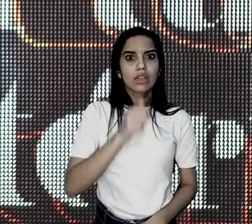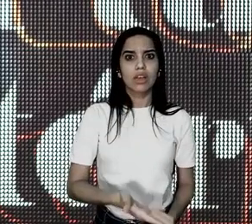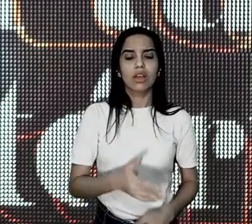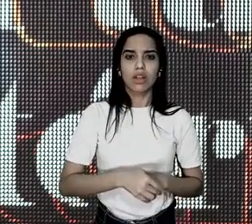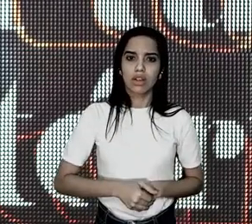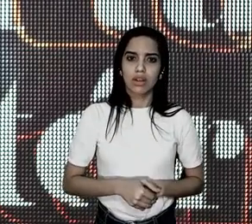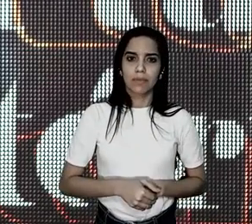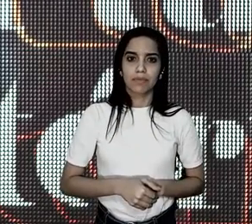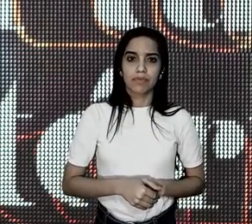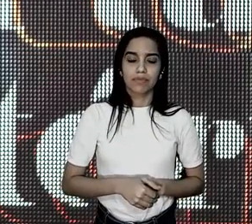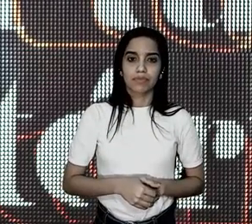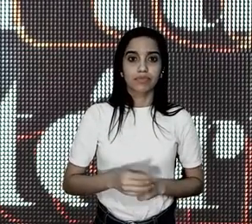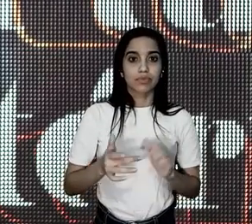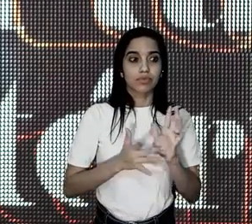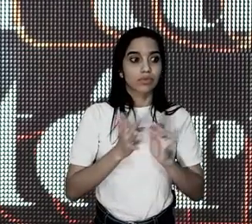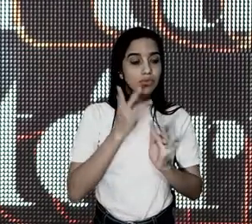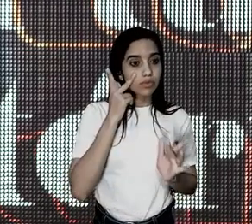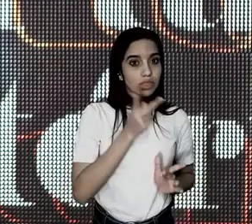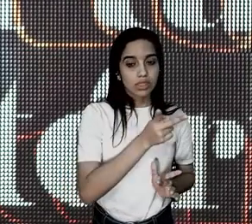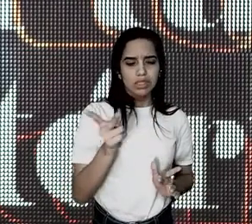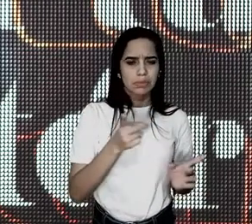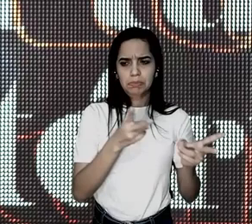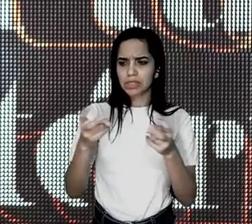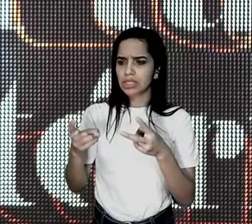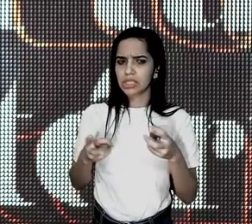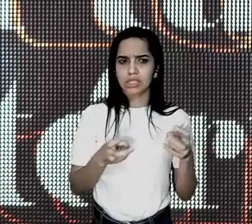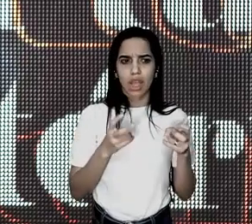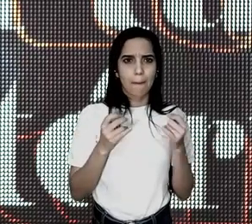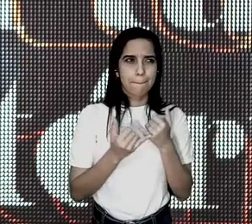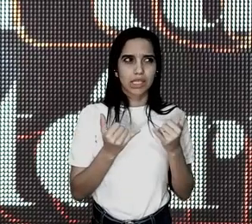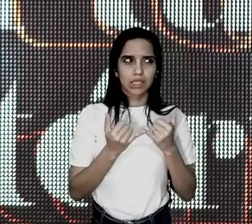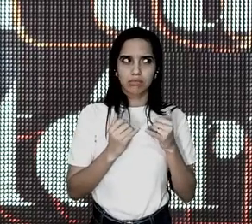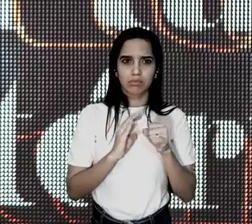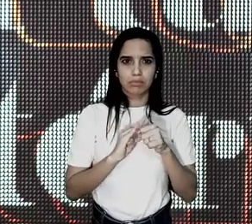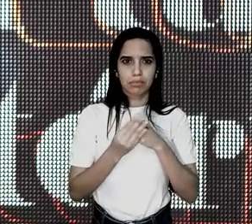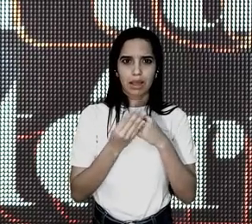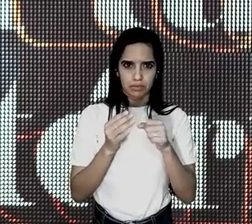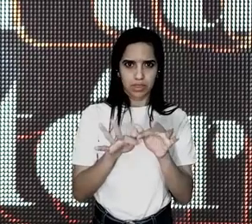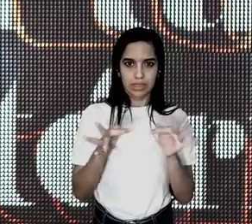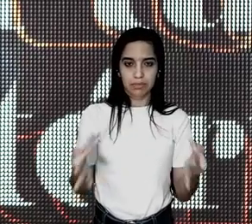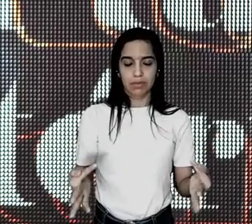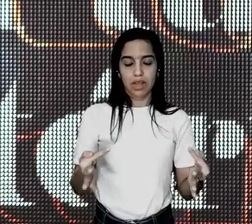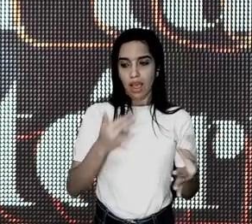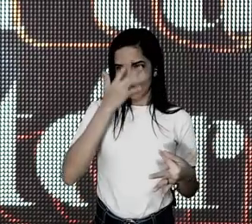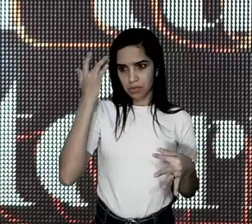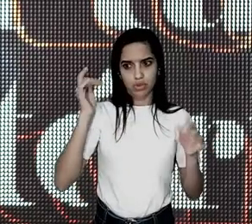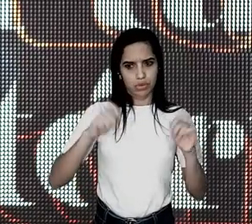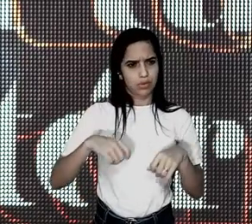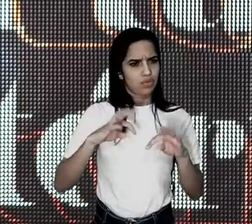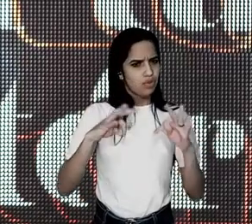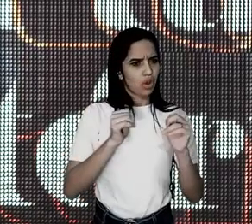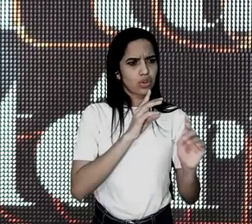visitado aquela região e percebendo que aquela região é como uma vila pequena, provavelmente todas as pessoas se